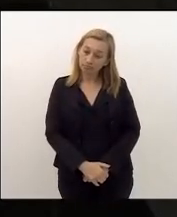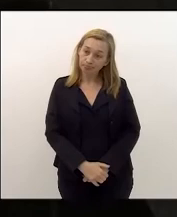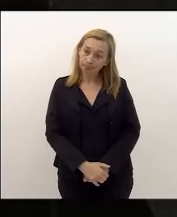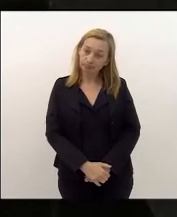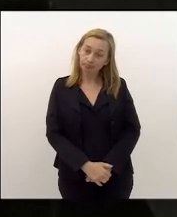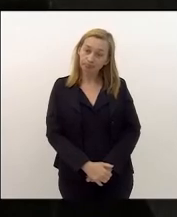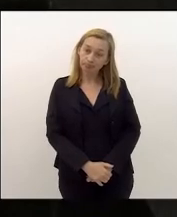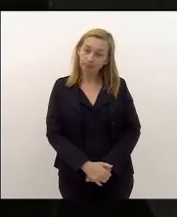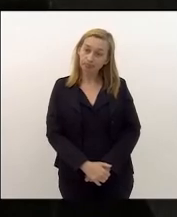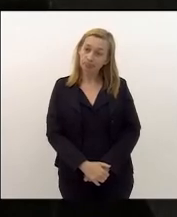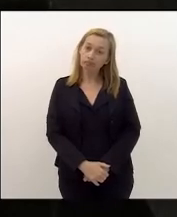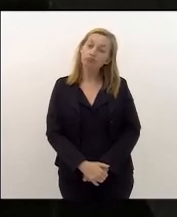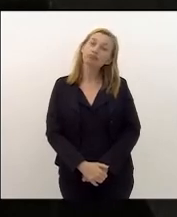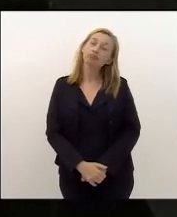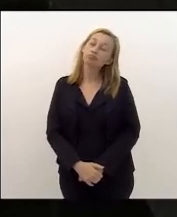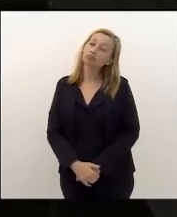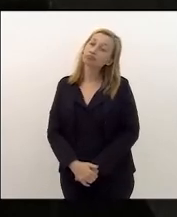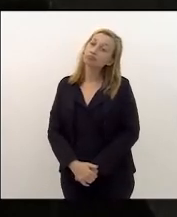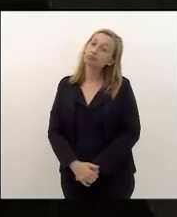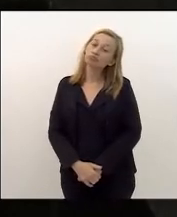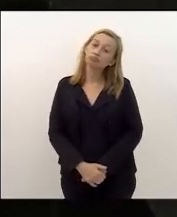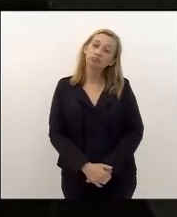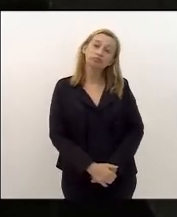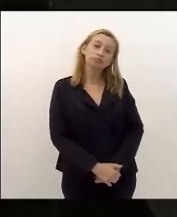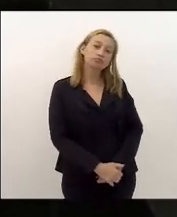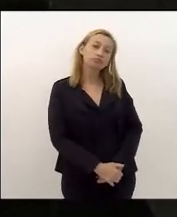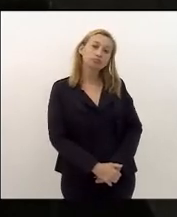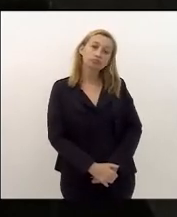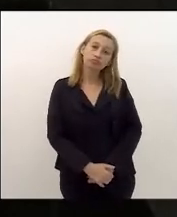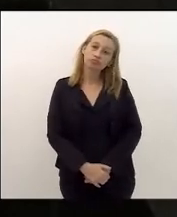sobre aspectos que têm